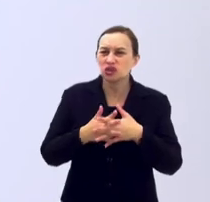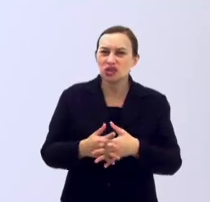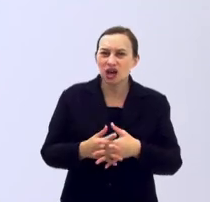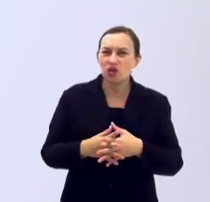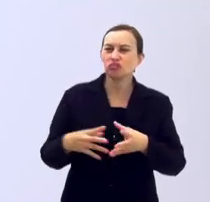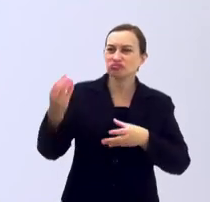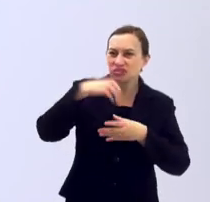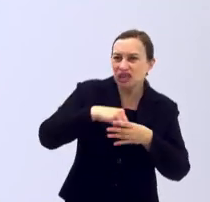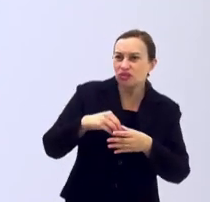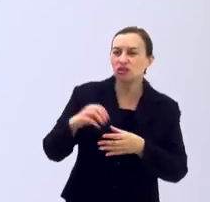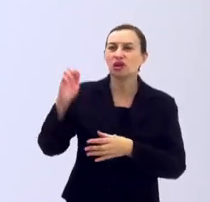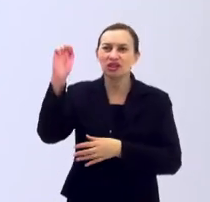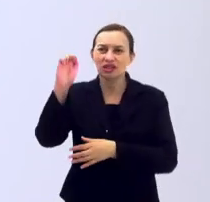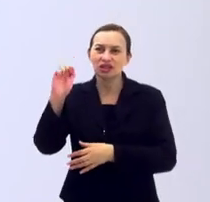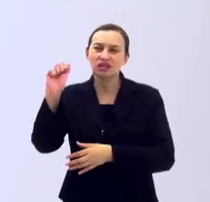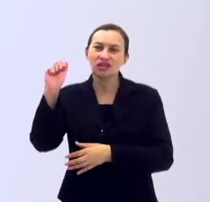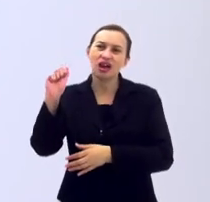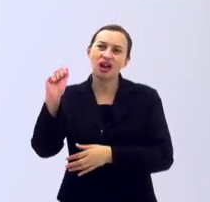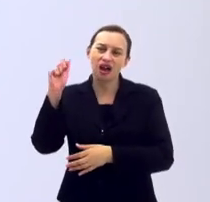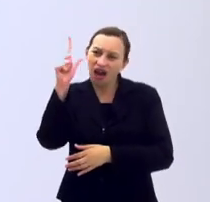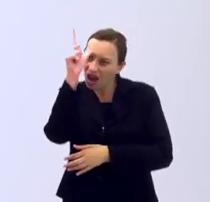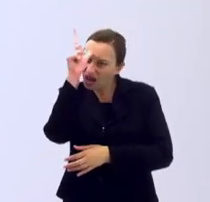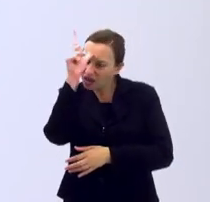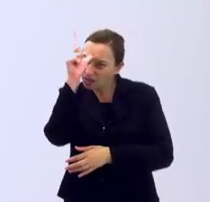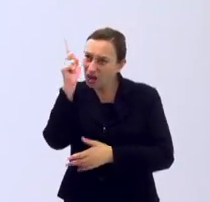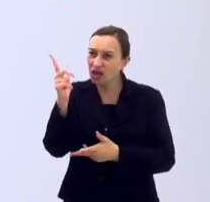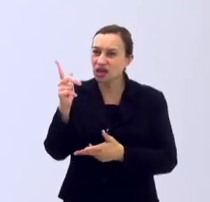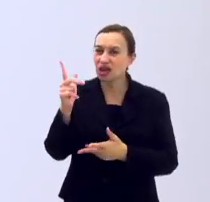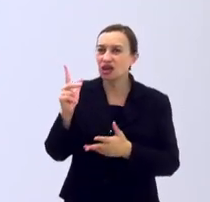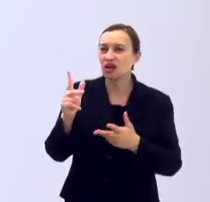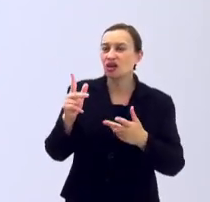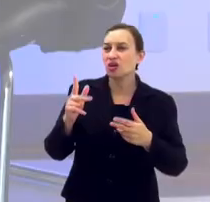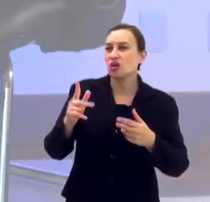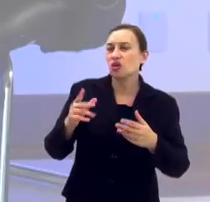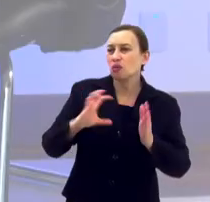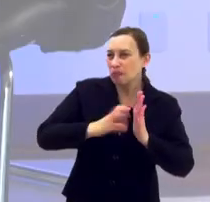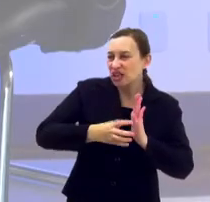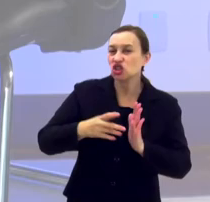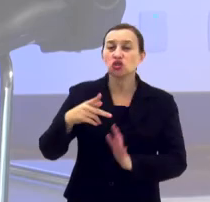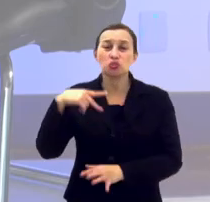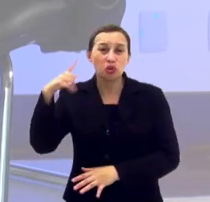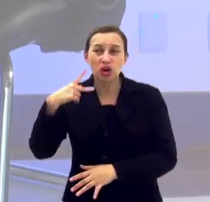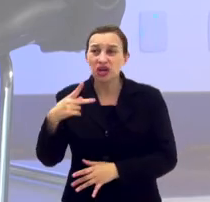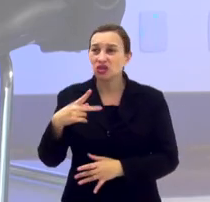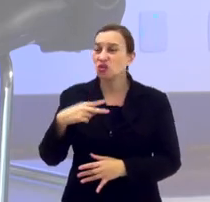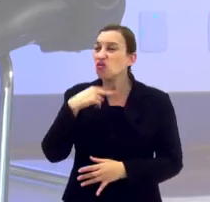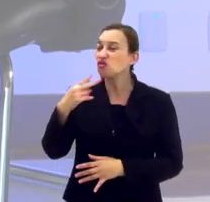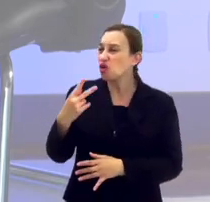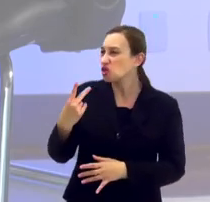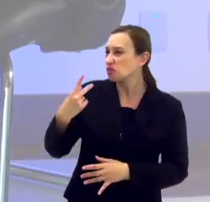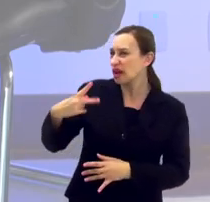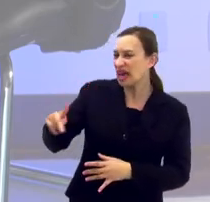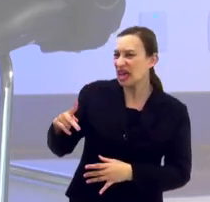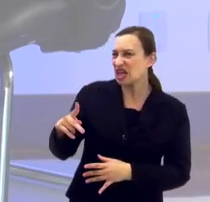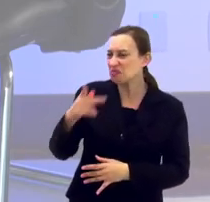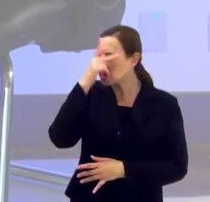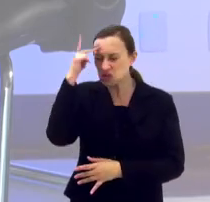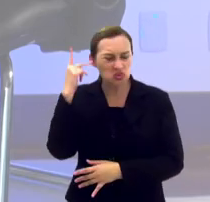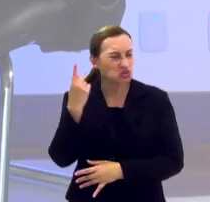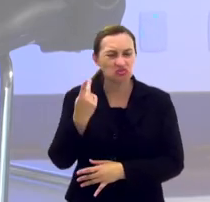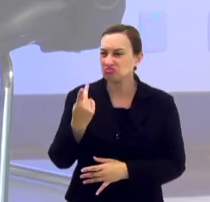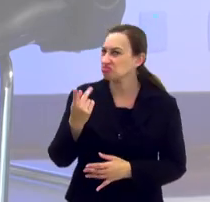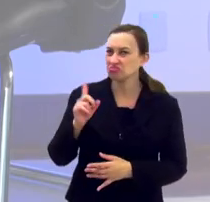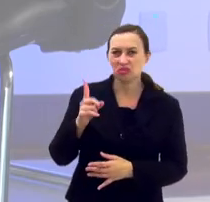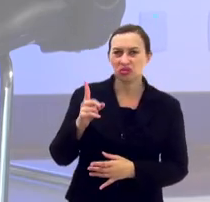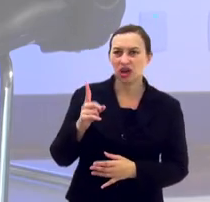dentro da Alemanha, que o partido era um partido nanico. Ninguém dava Sim. voz a ele, ninguém imaginava que isso pudesse um dia vir a acontecer, que era um E